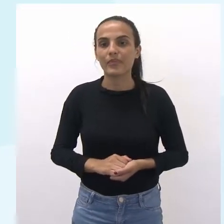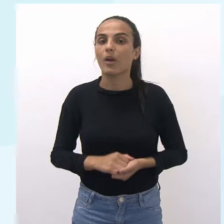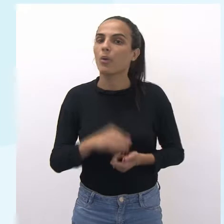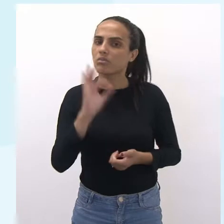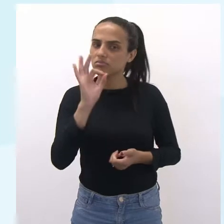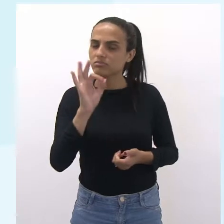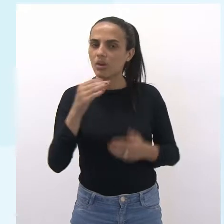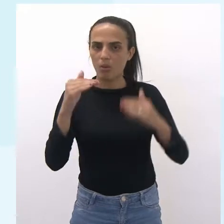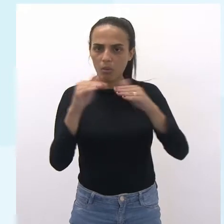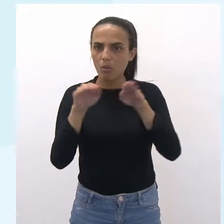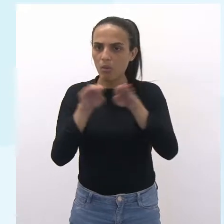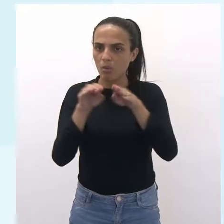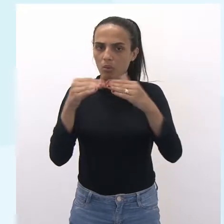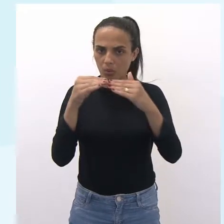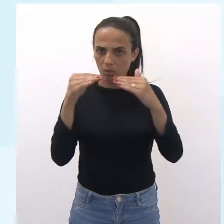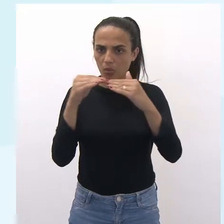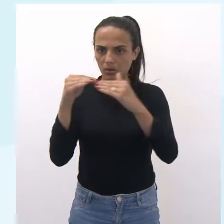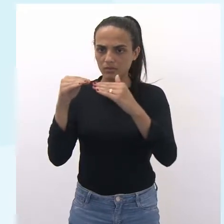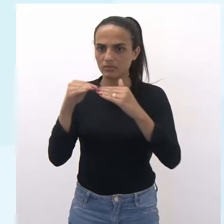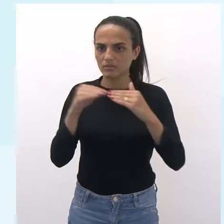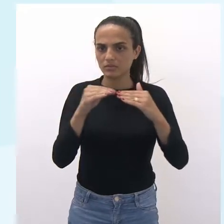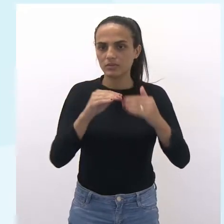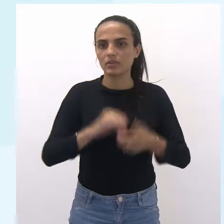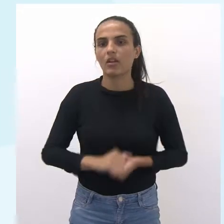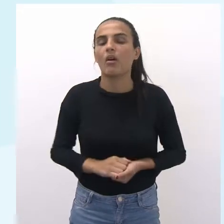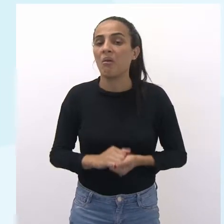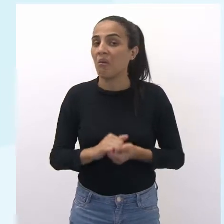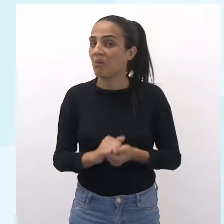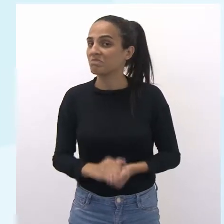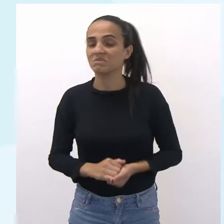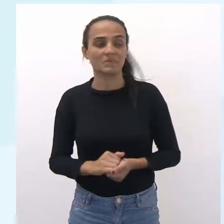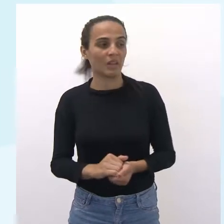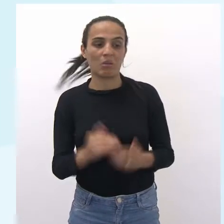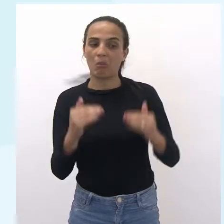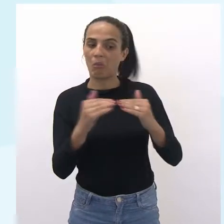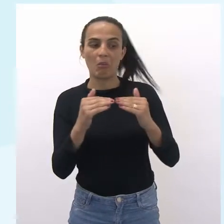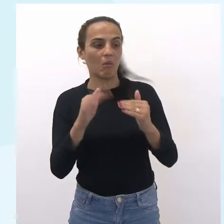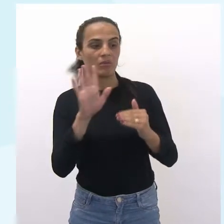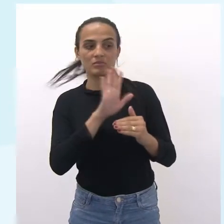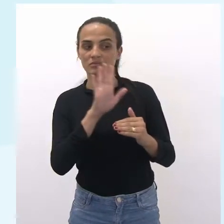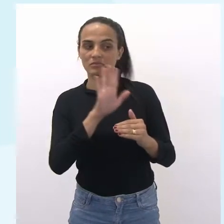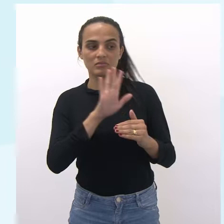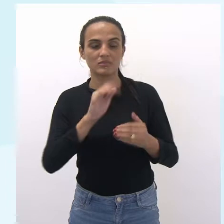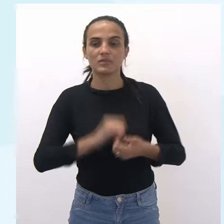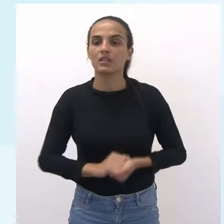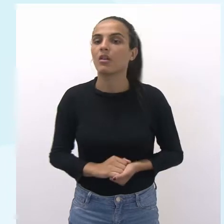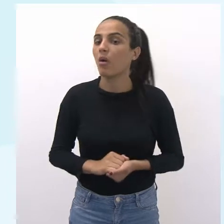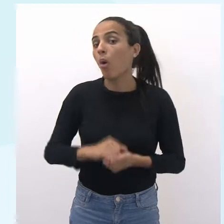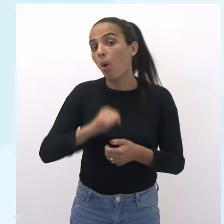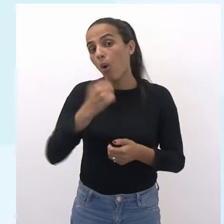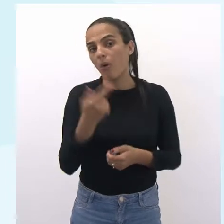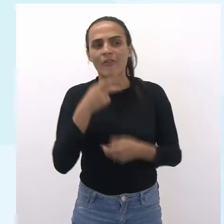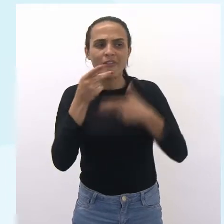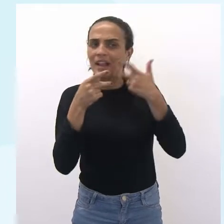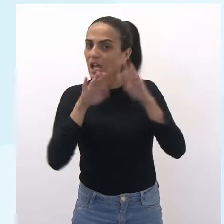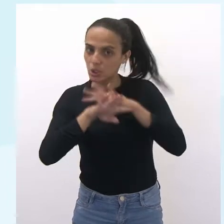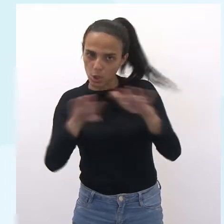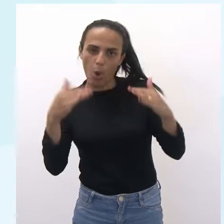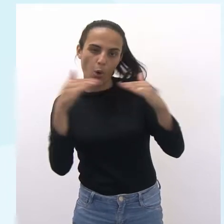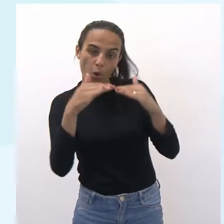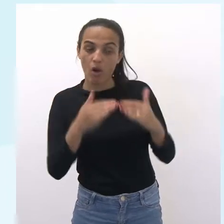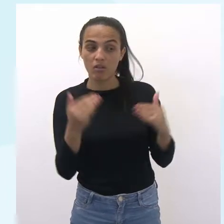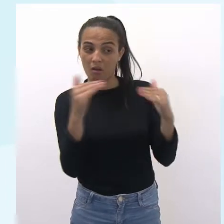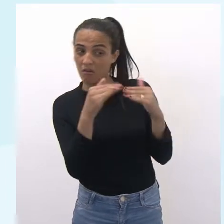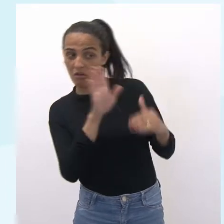tema exibido pelo vídeo. Discordo por quê? Não é apenas dizer concordo ou discordo, e